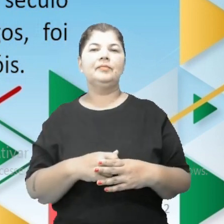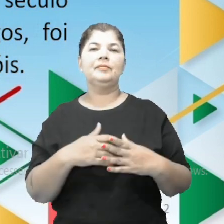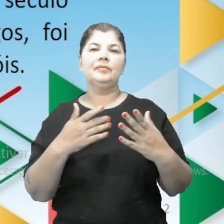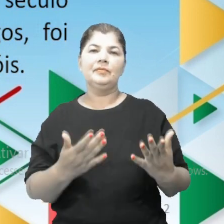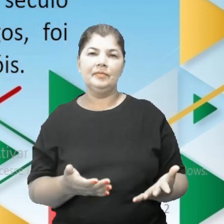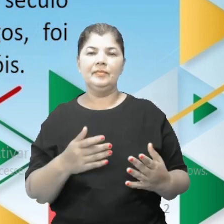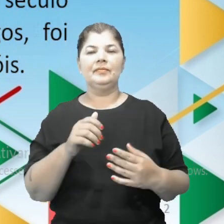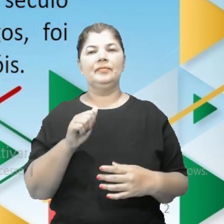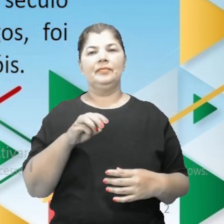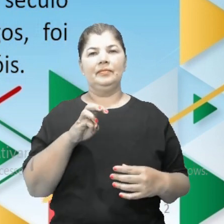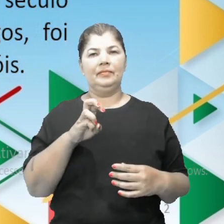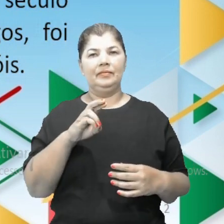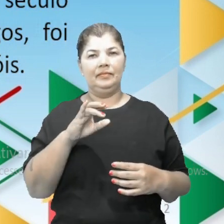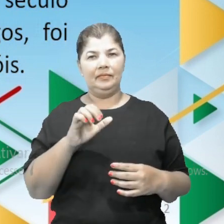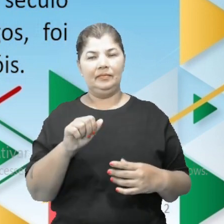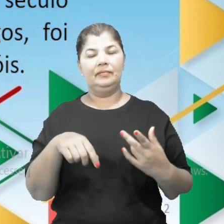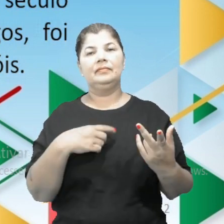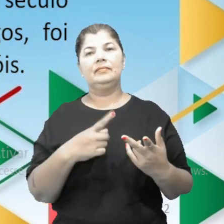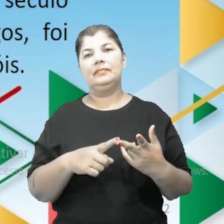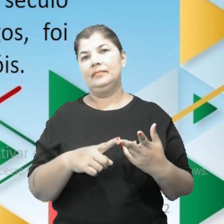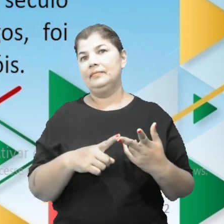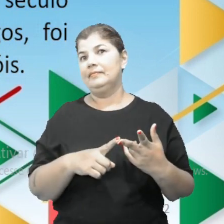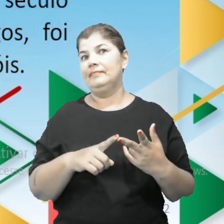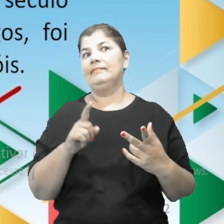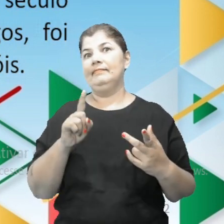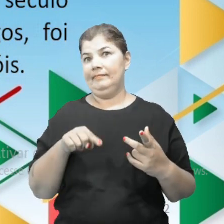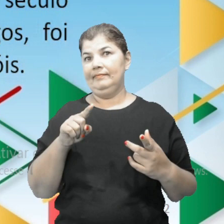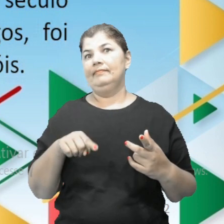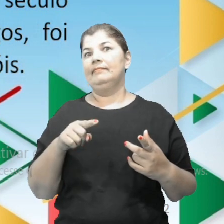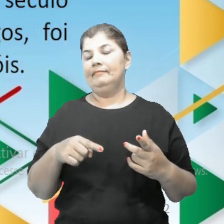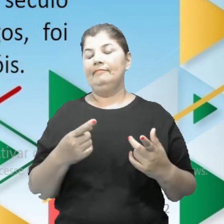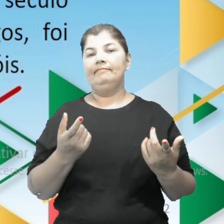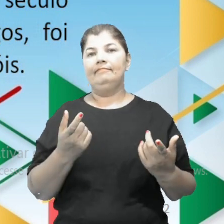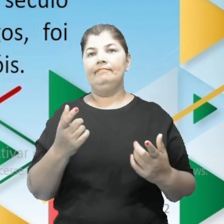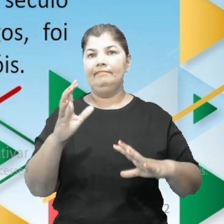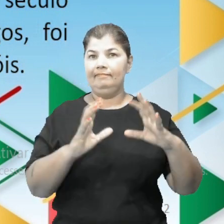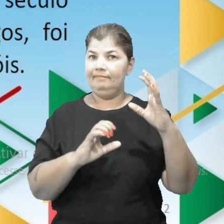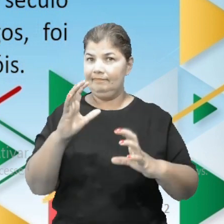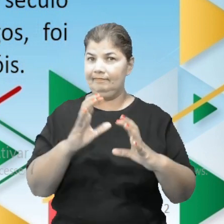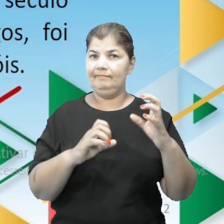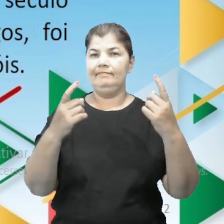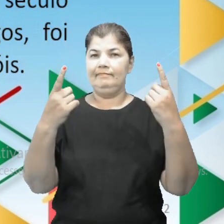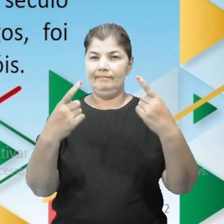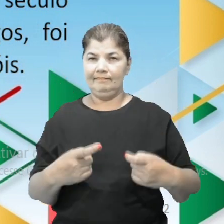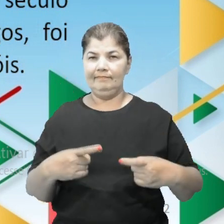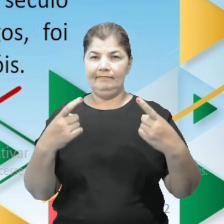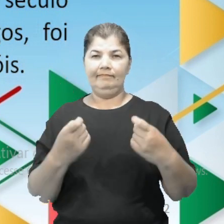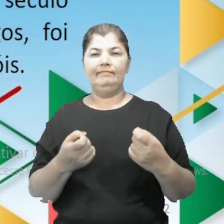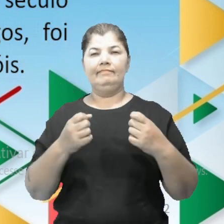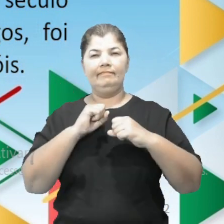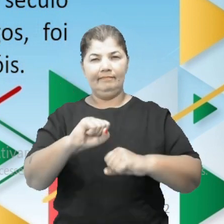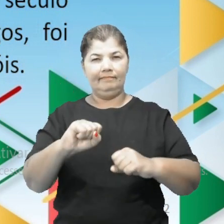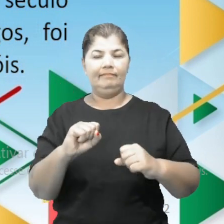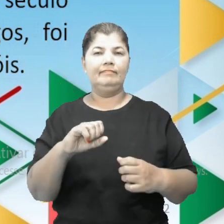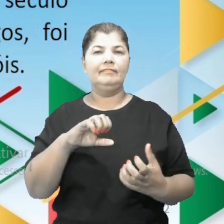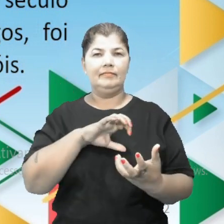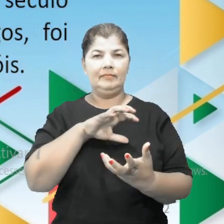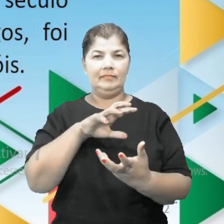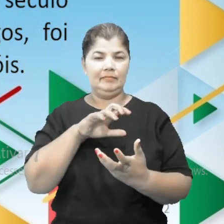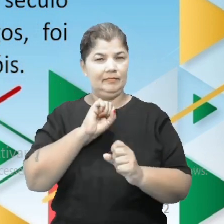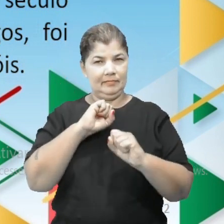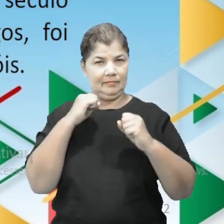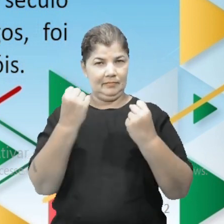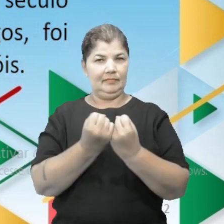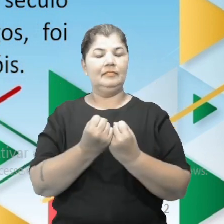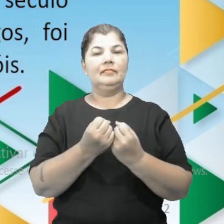América Portuguesa, também foi palco de inúmeras revoltas sociais e